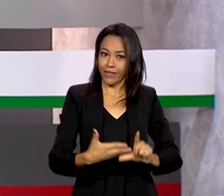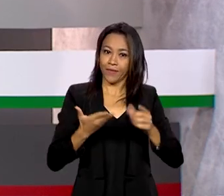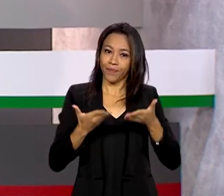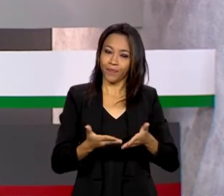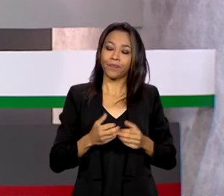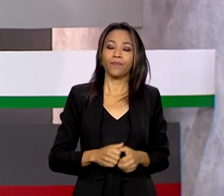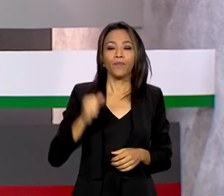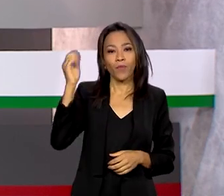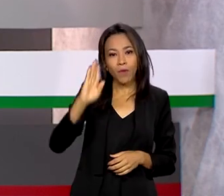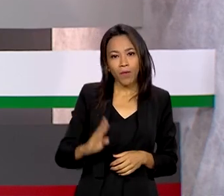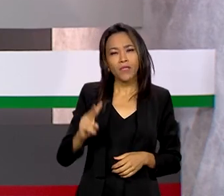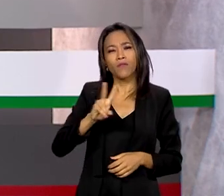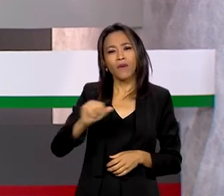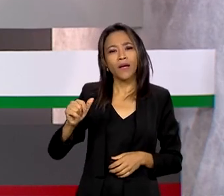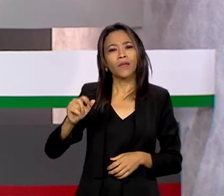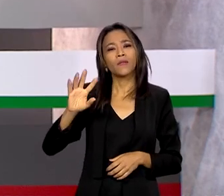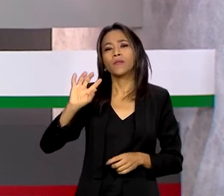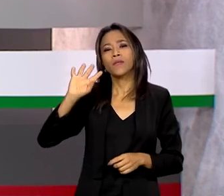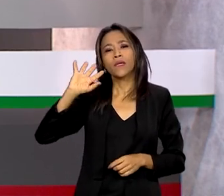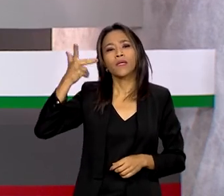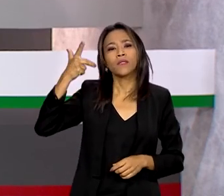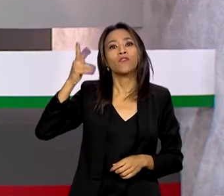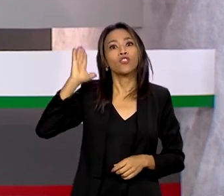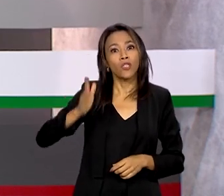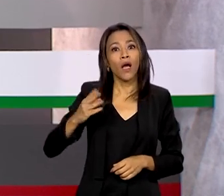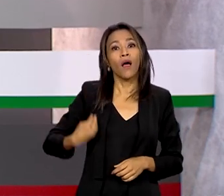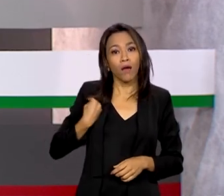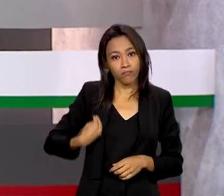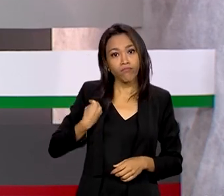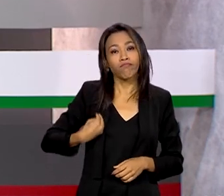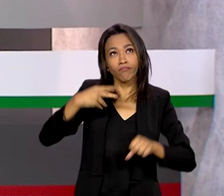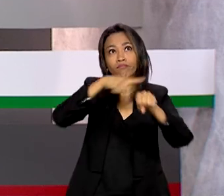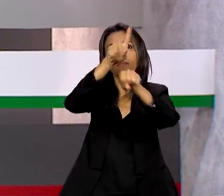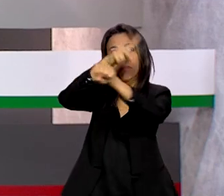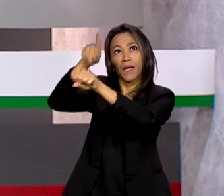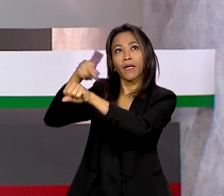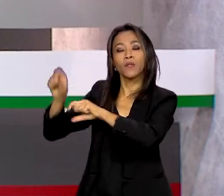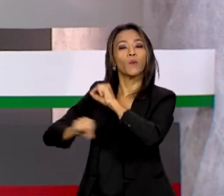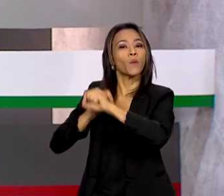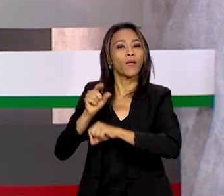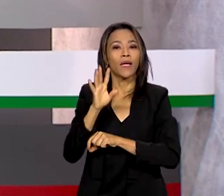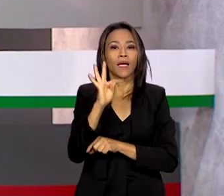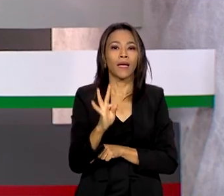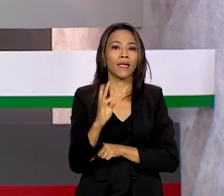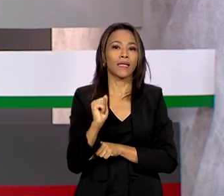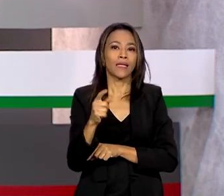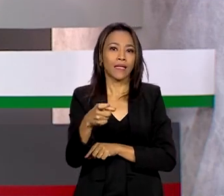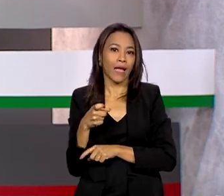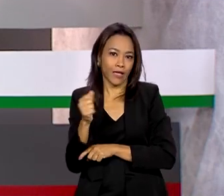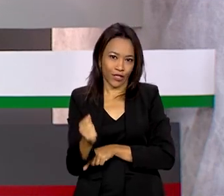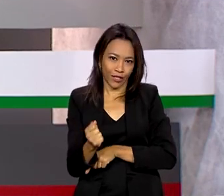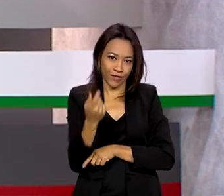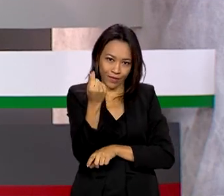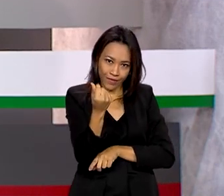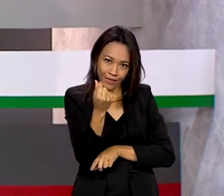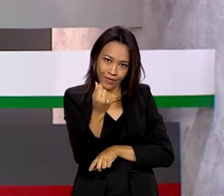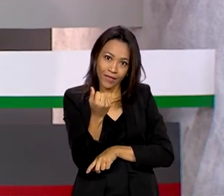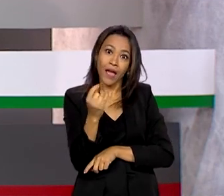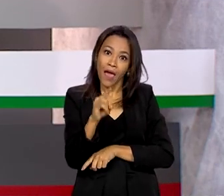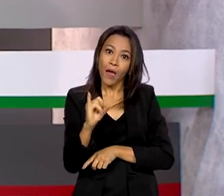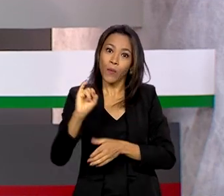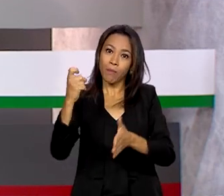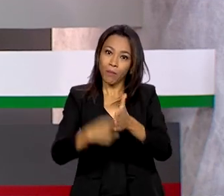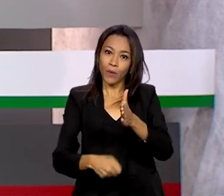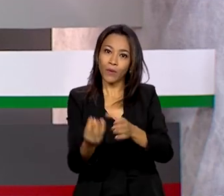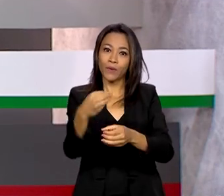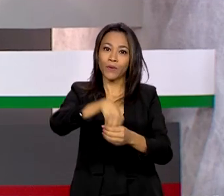O Brasil vai adotar uma solução já em vigor em outros países para taxar as vendas online. É o chamado imposto